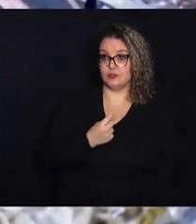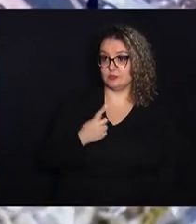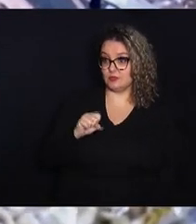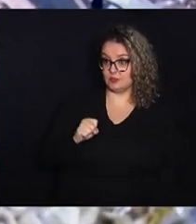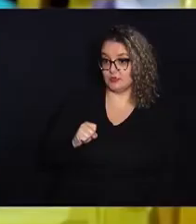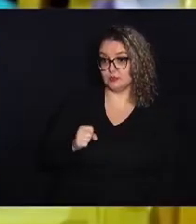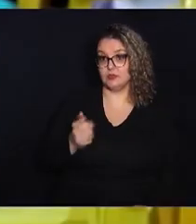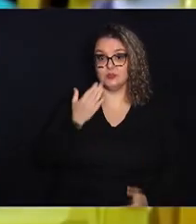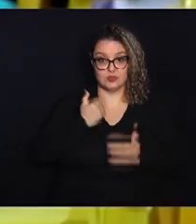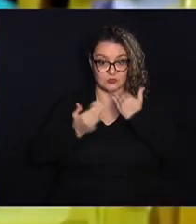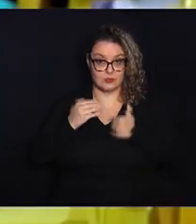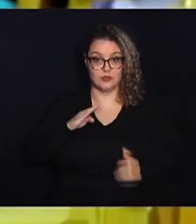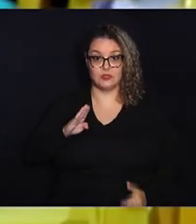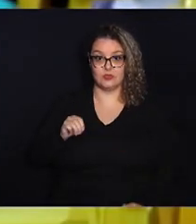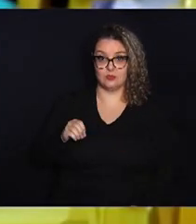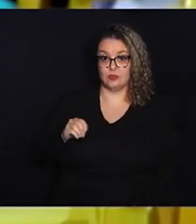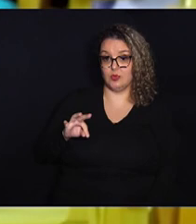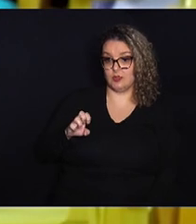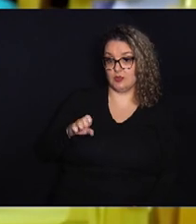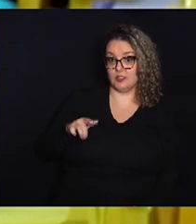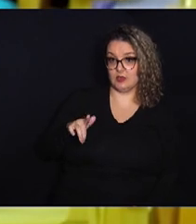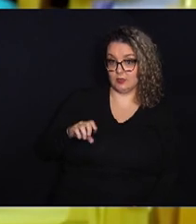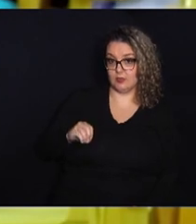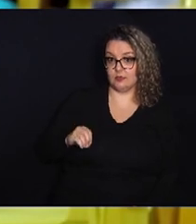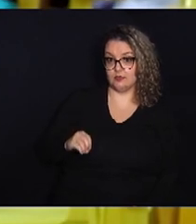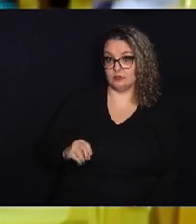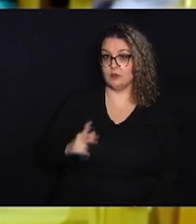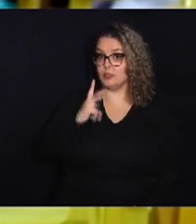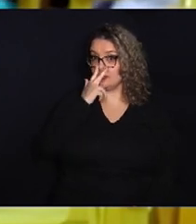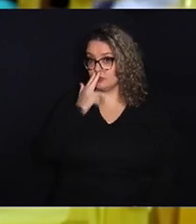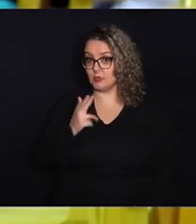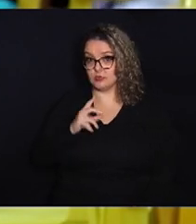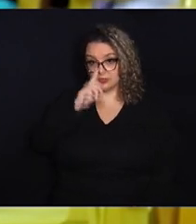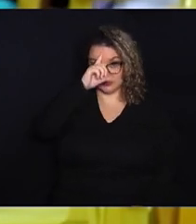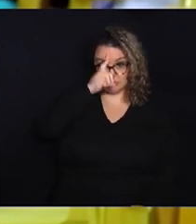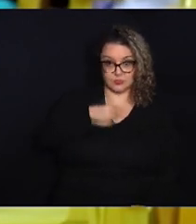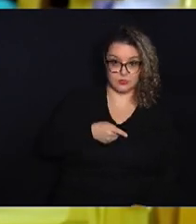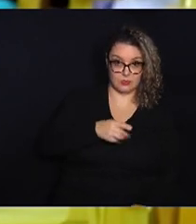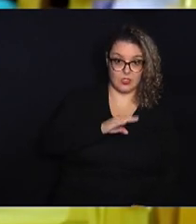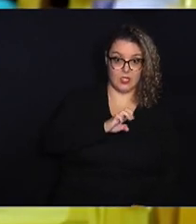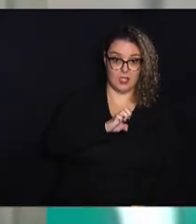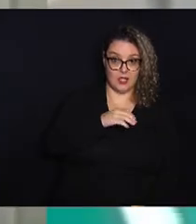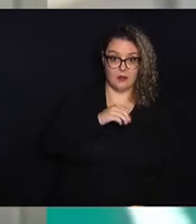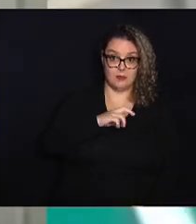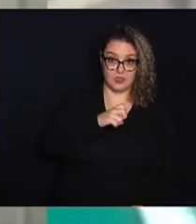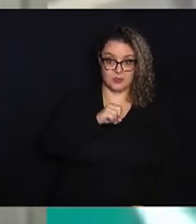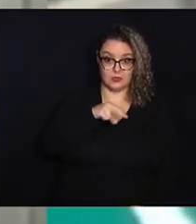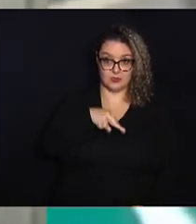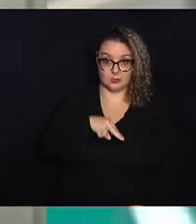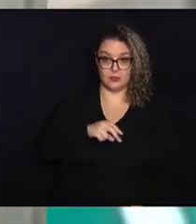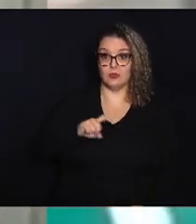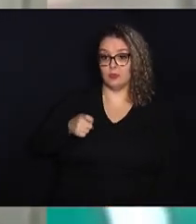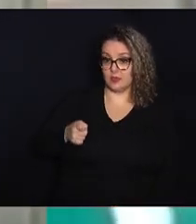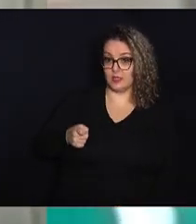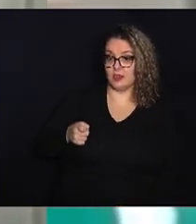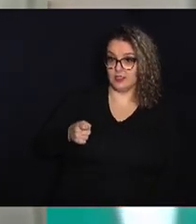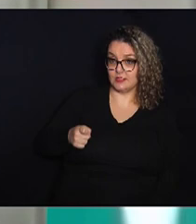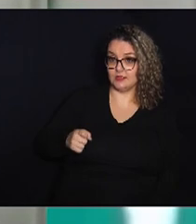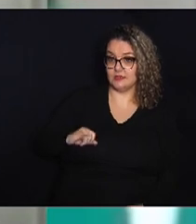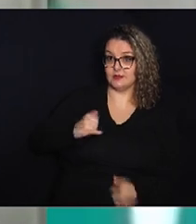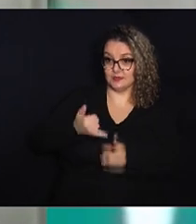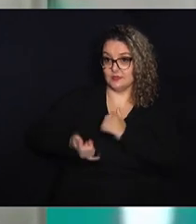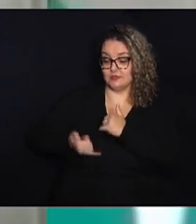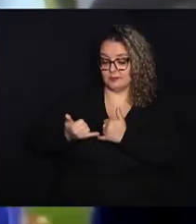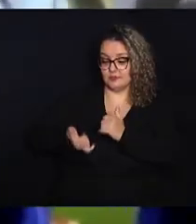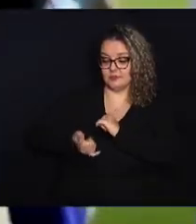Comida de Boteco, se dá por conta da semelhança do proprietário Emerson de Aguiar com o ex-jogador José